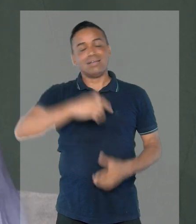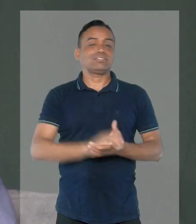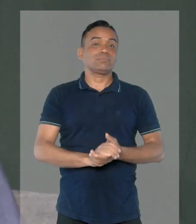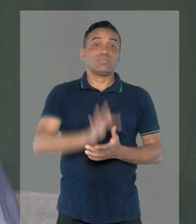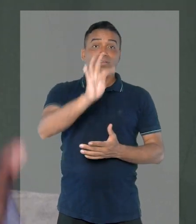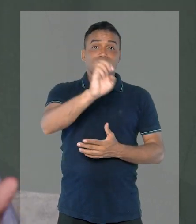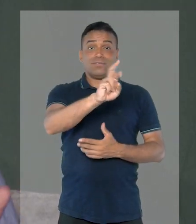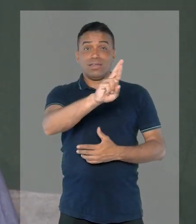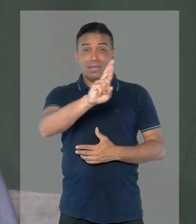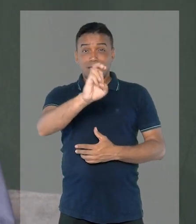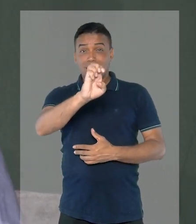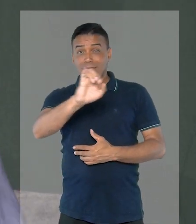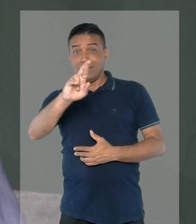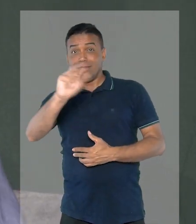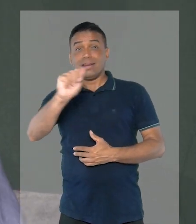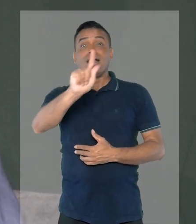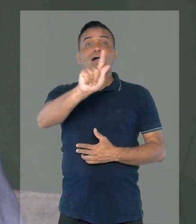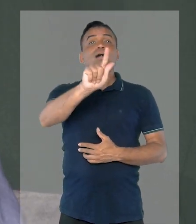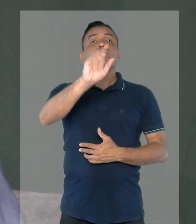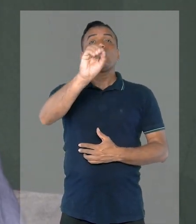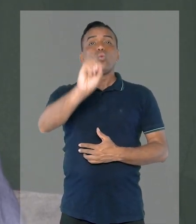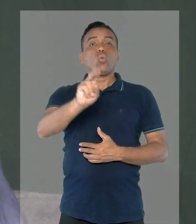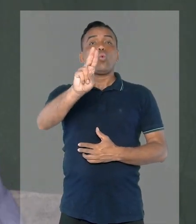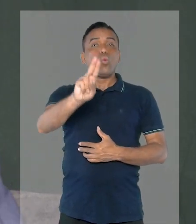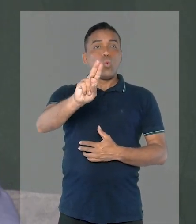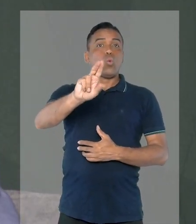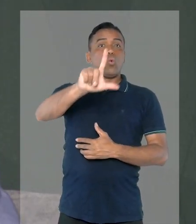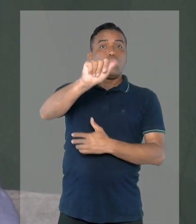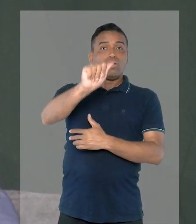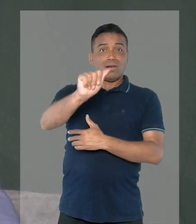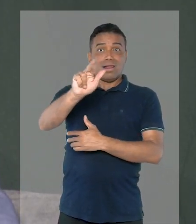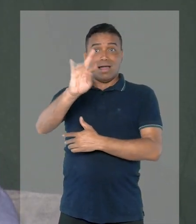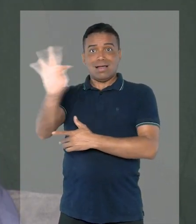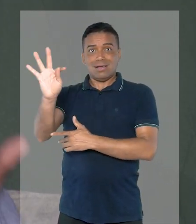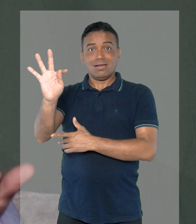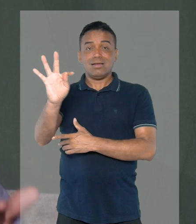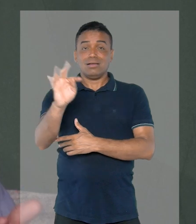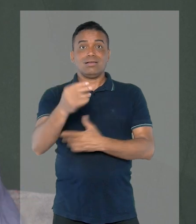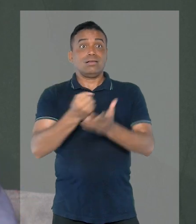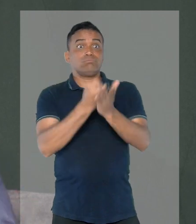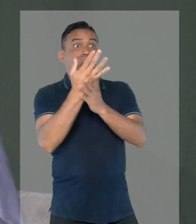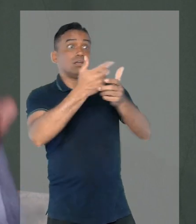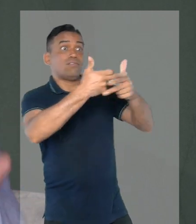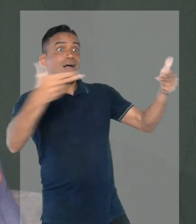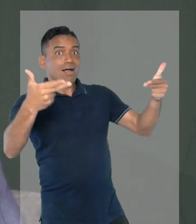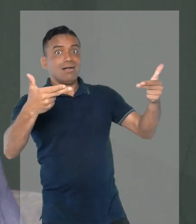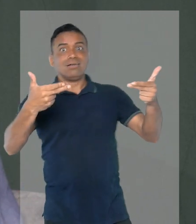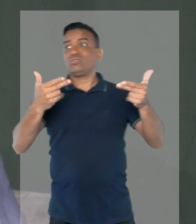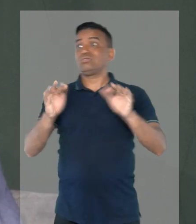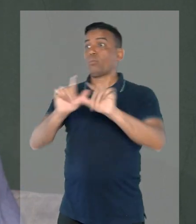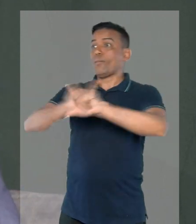Ferreira Goulart continua essa tradição. No Goulart isso também é lindo, né? Uma parte de mim é todo mundo, outra parte é ninguém, fundo sem